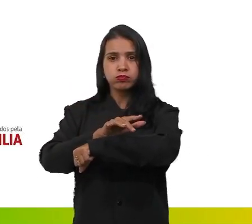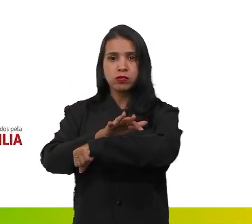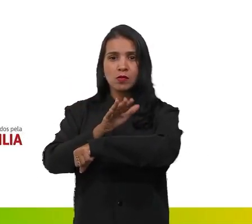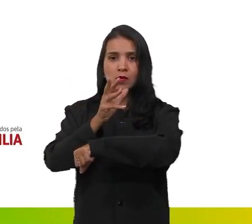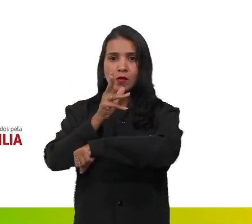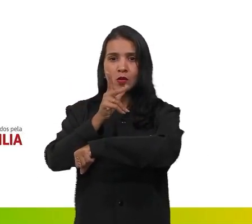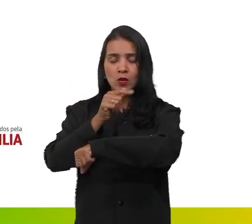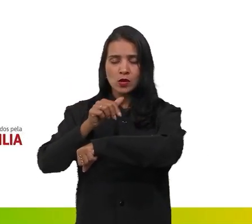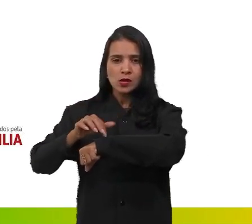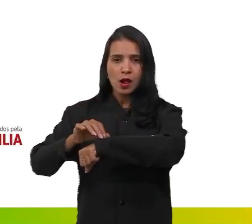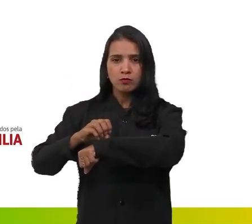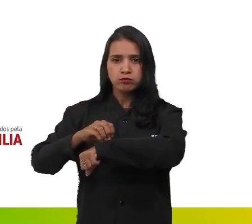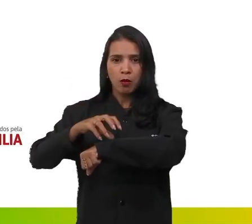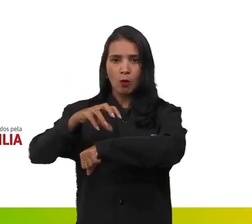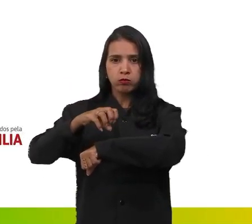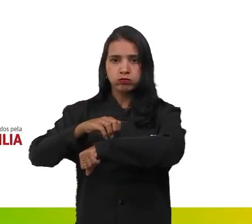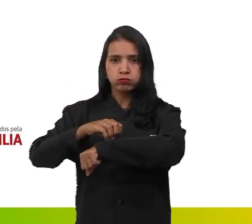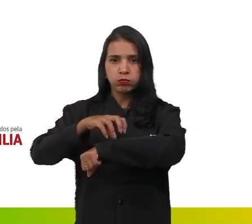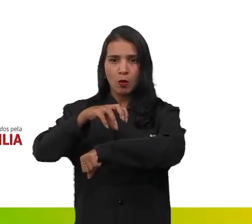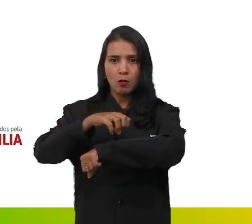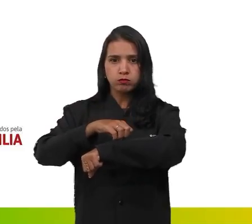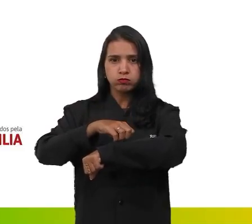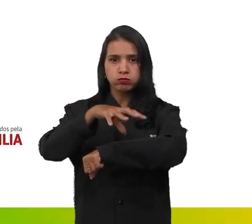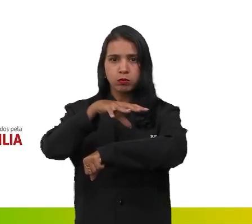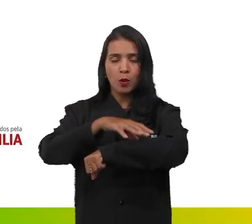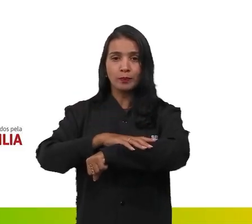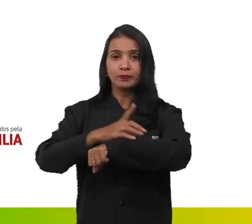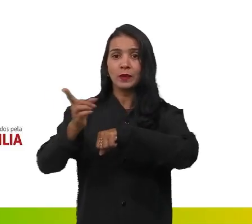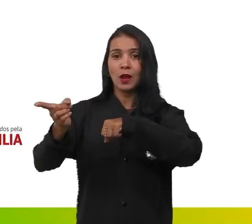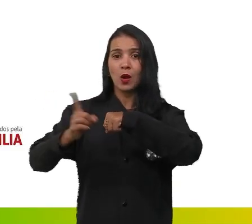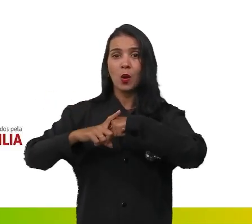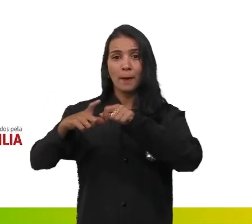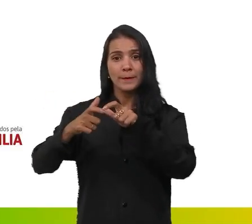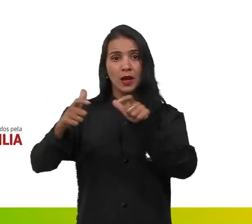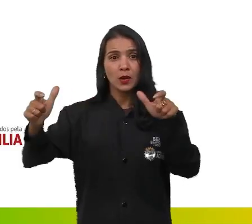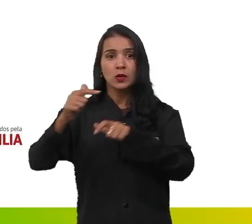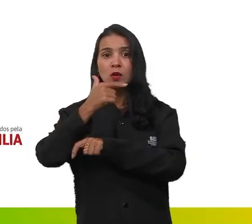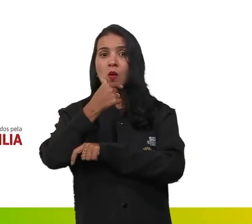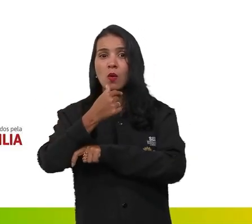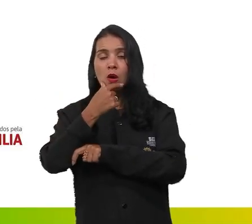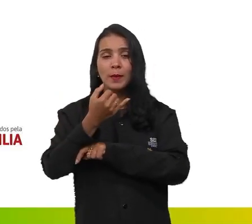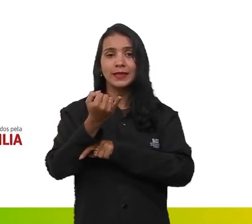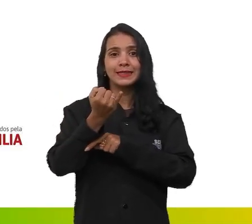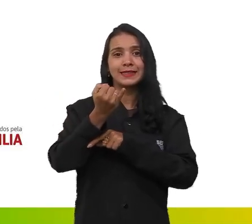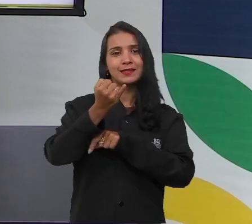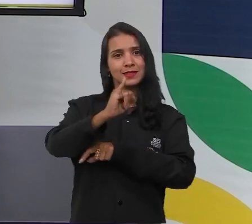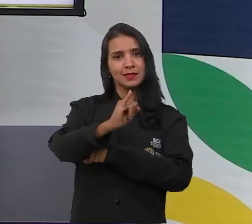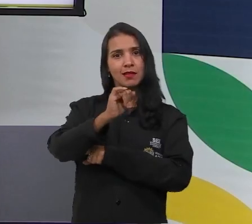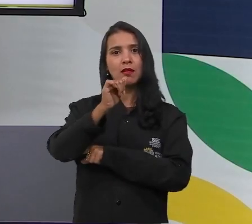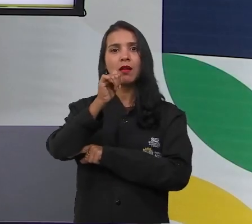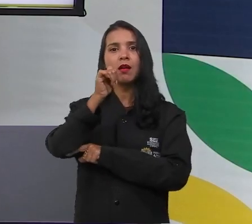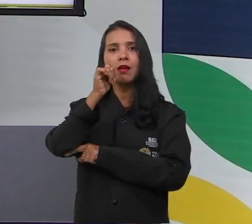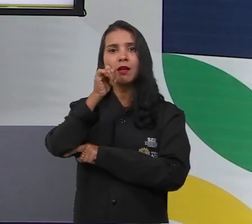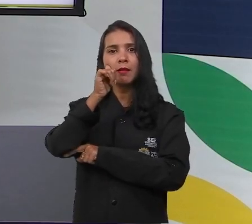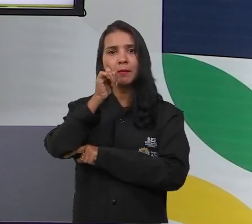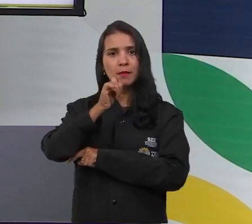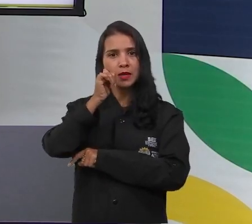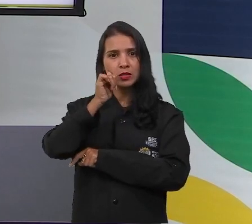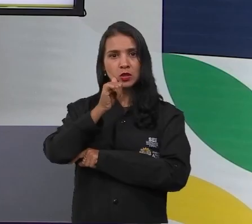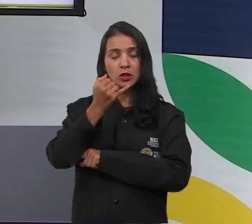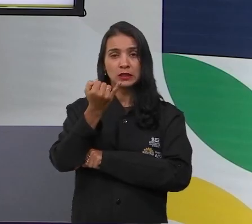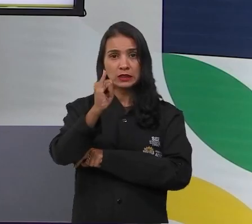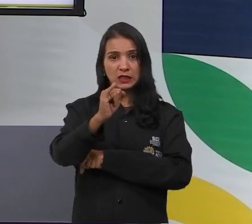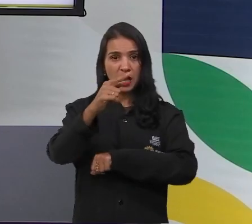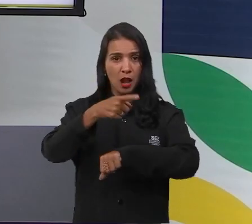homens e ainda não há cura, tá? Então, a pessoa que é hemofílica, ela até sofreu um corte,